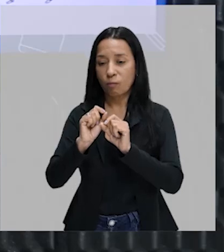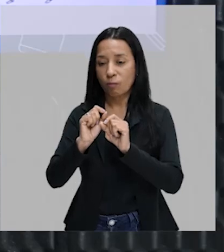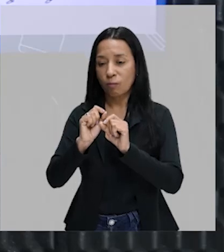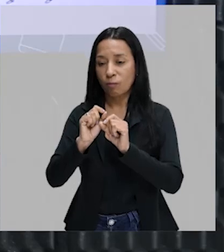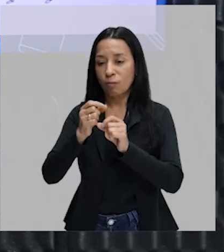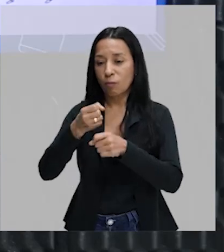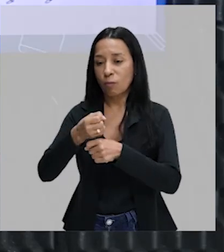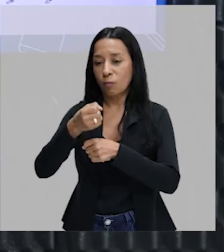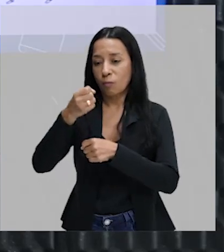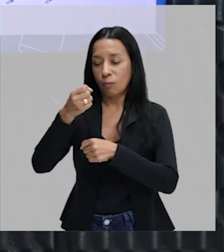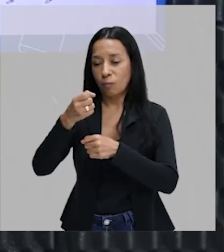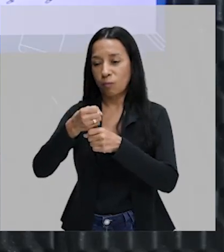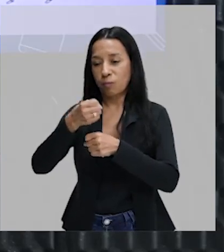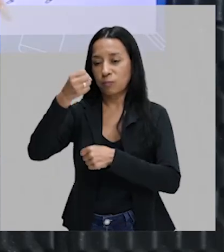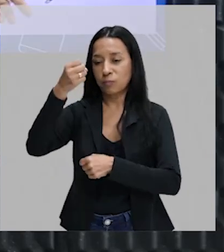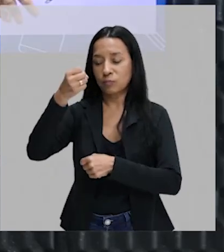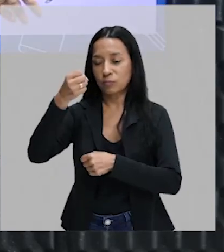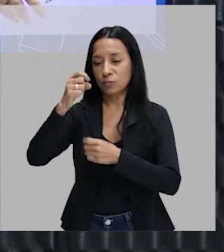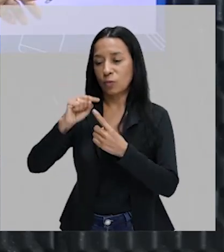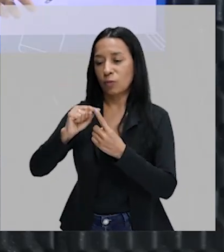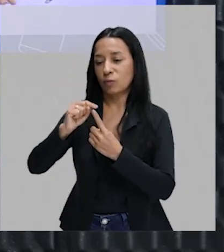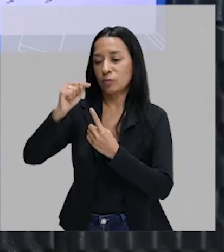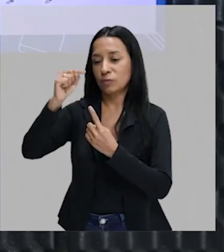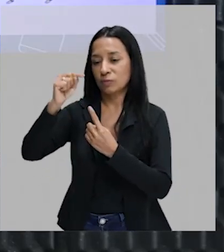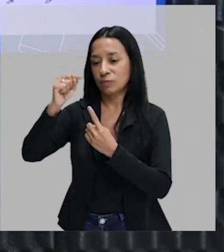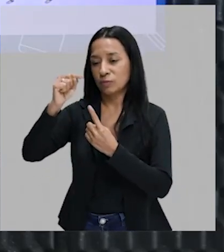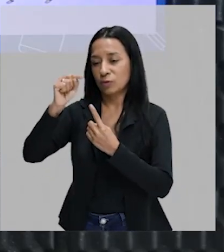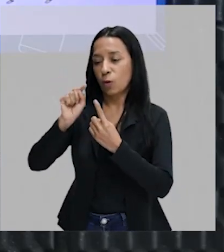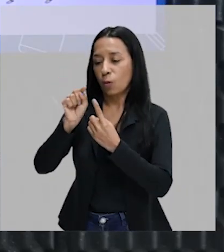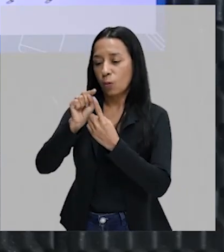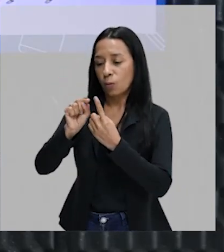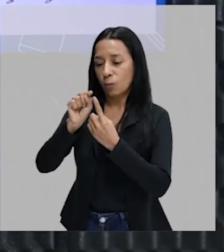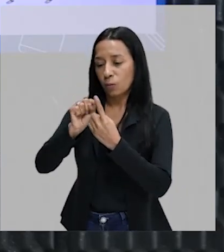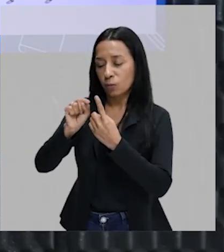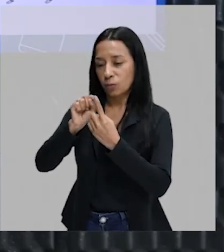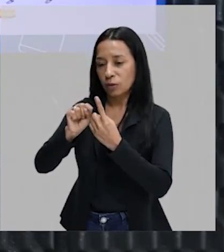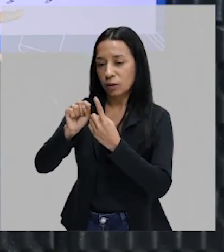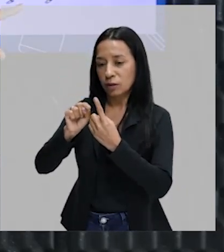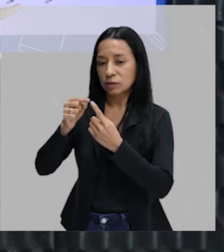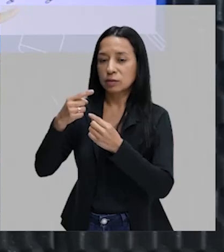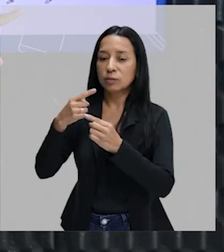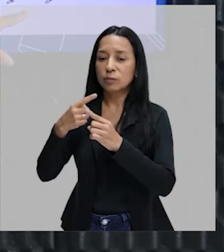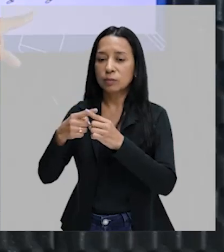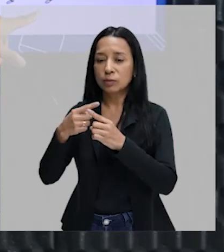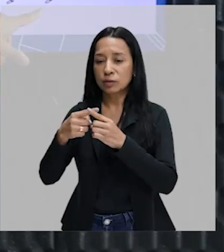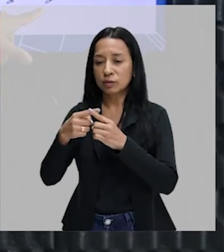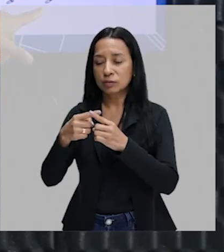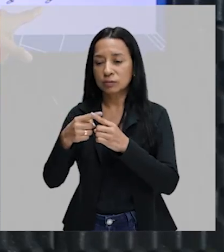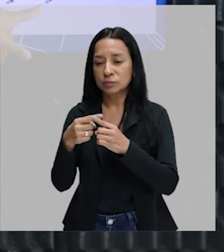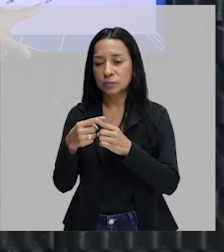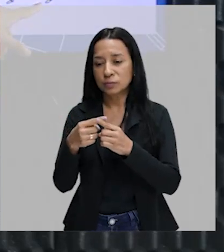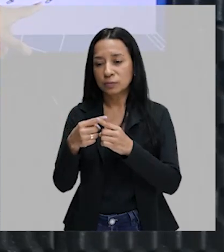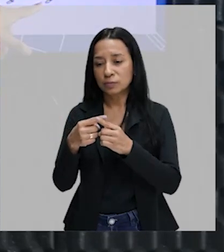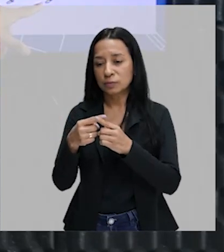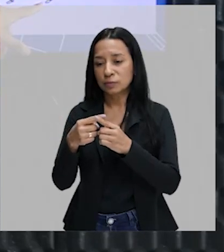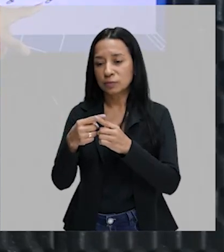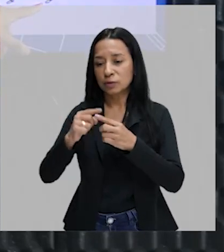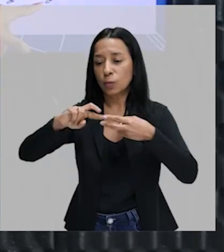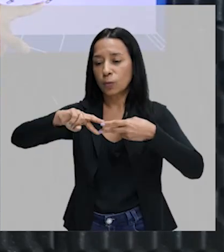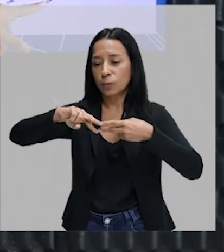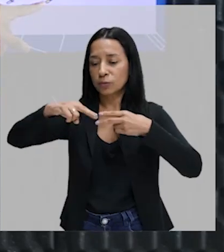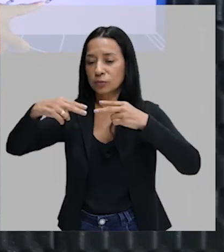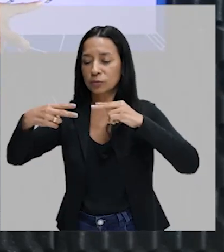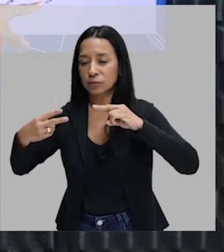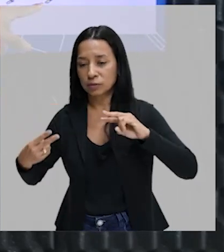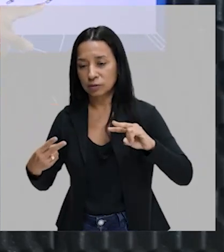um guarda-chuva, uma umbela ondulada. Por quê? Porque o material genético